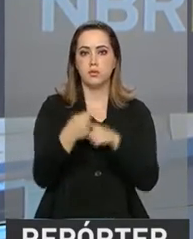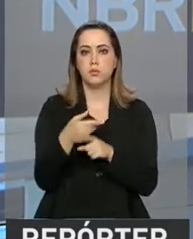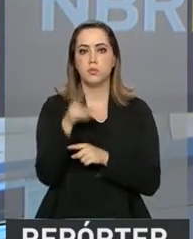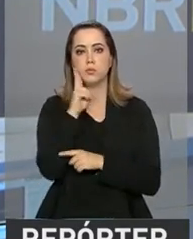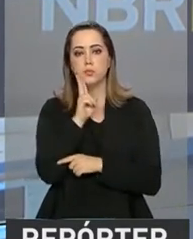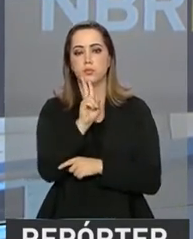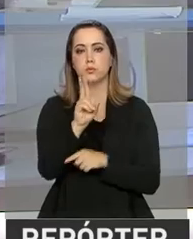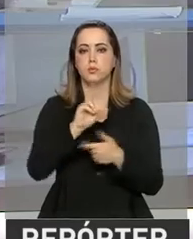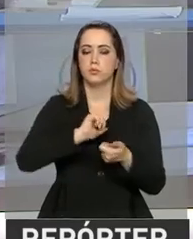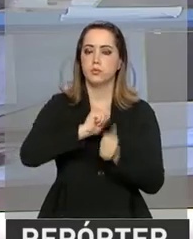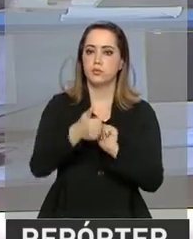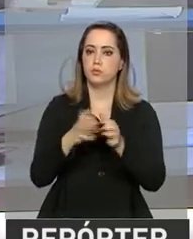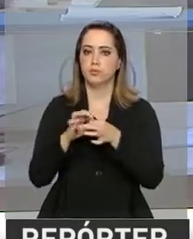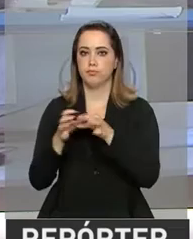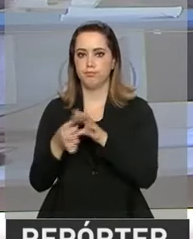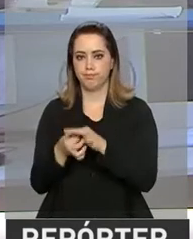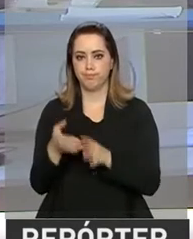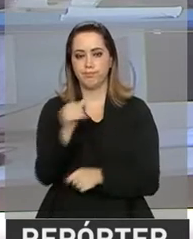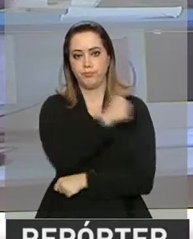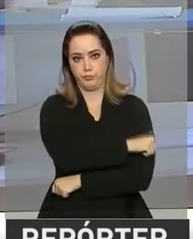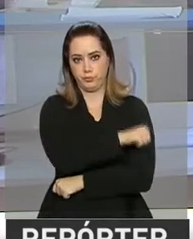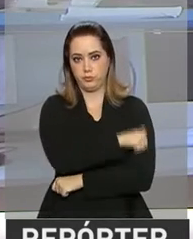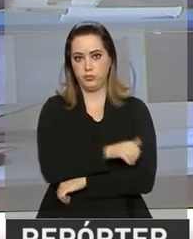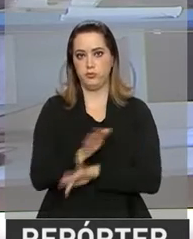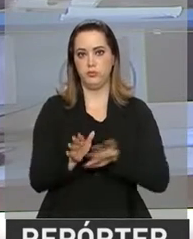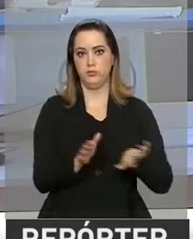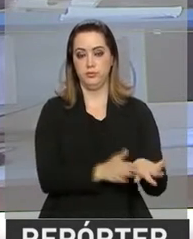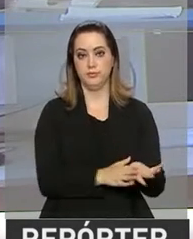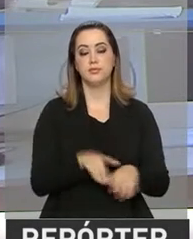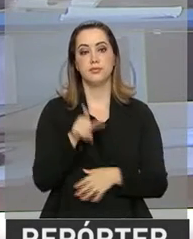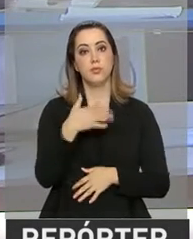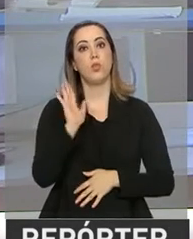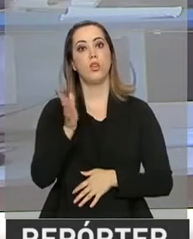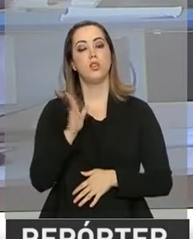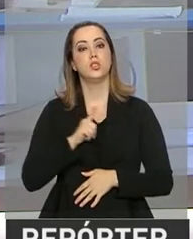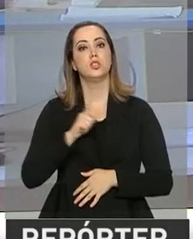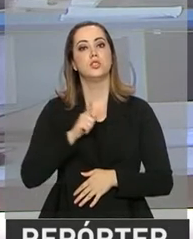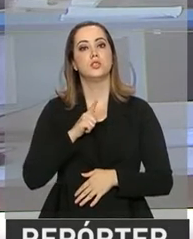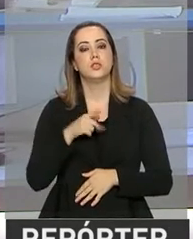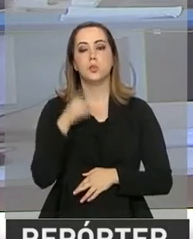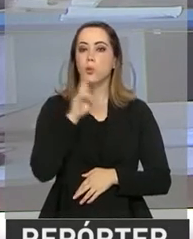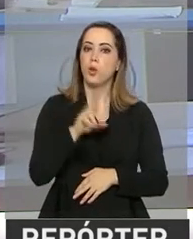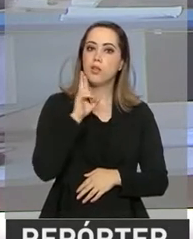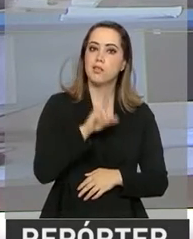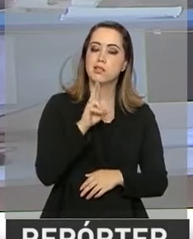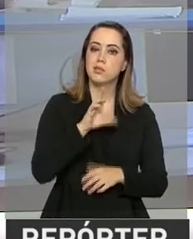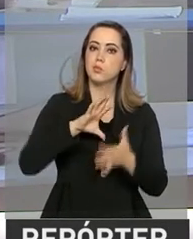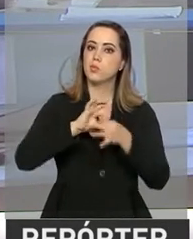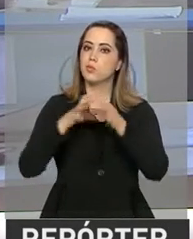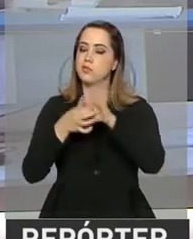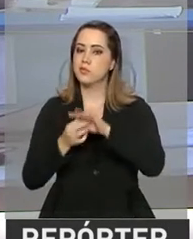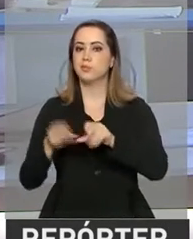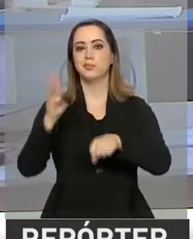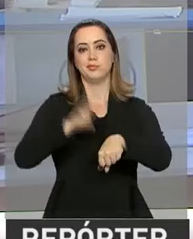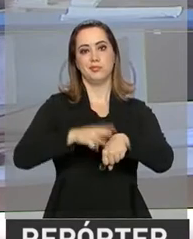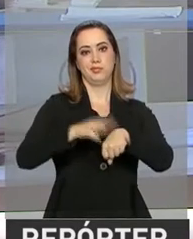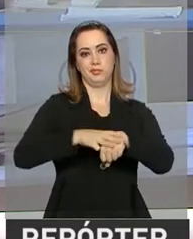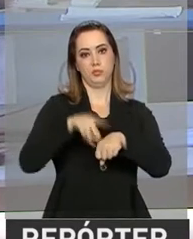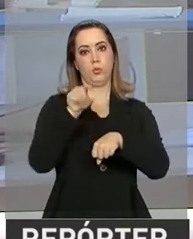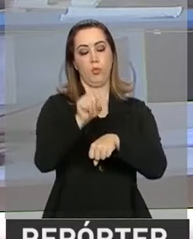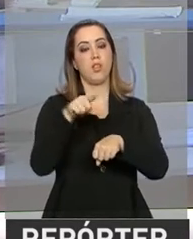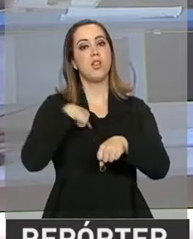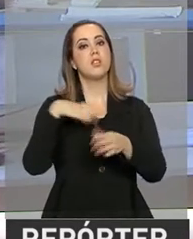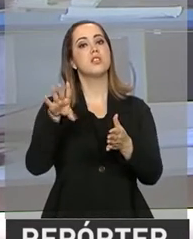olímpicas divulgado mais um resultado das olimpíadas da matemática das escolas públicas obmep teve